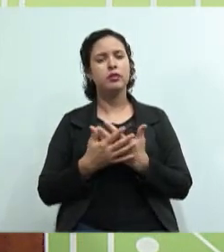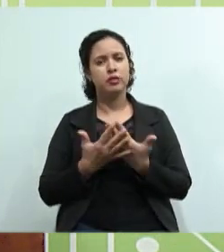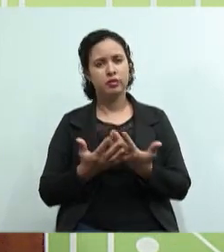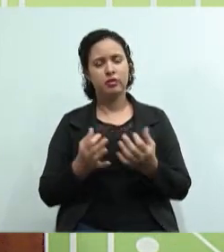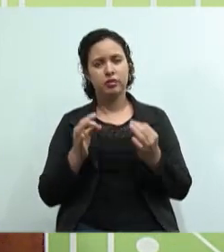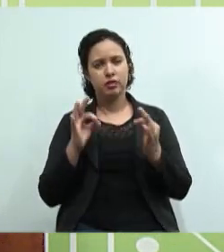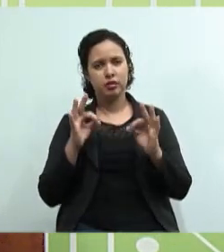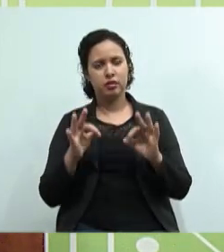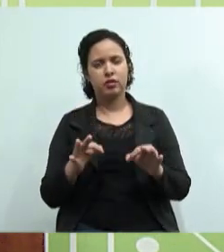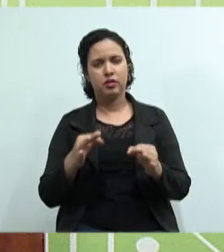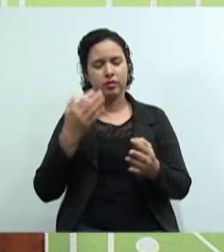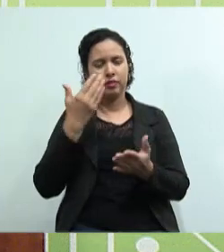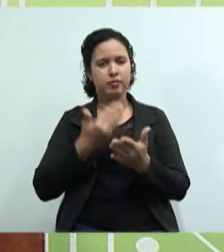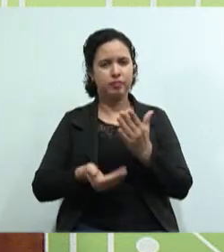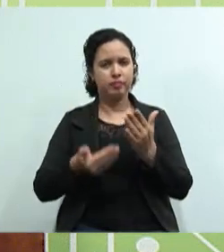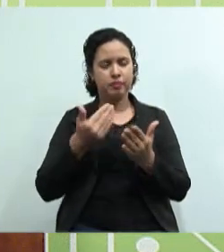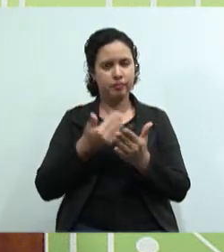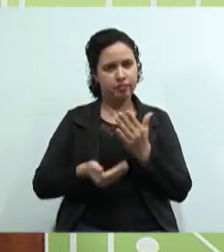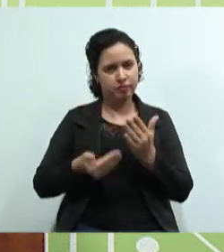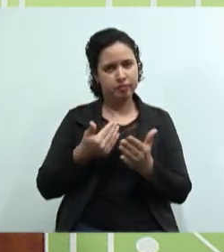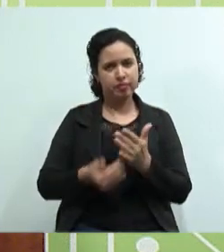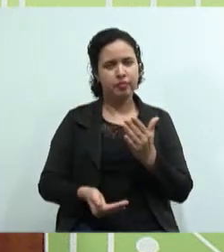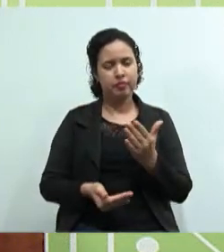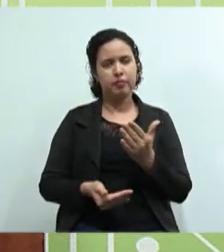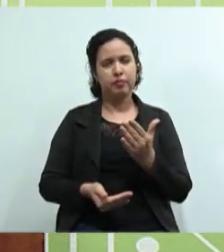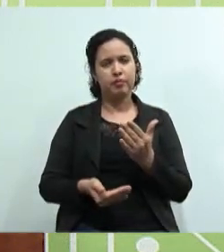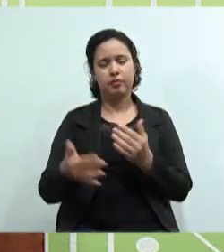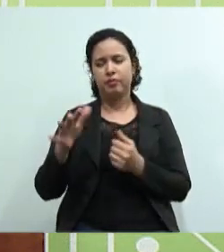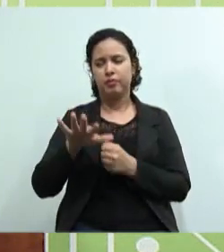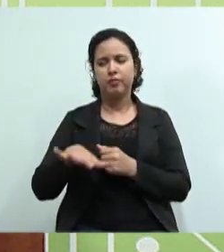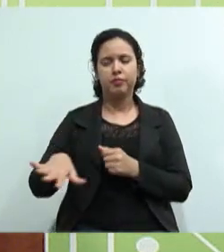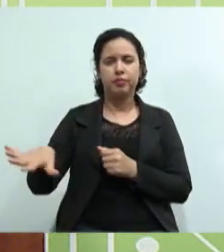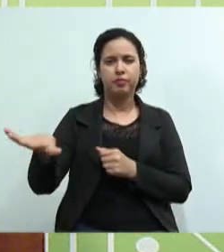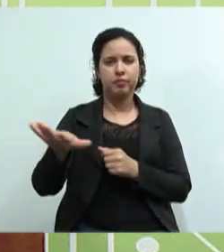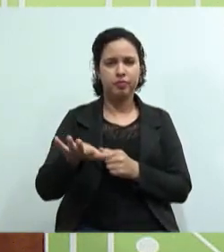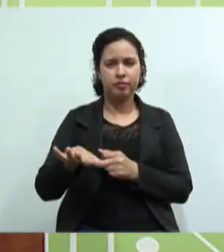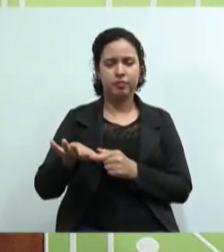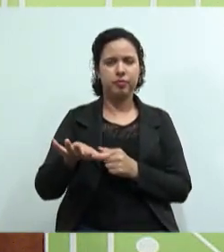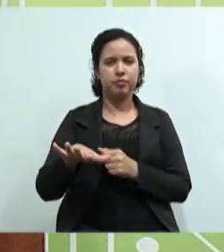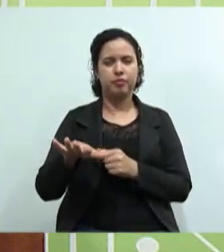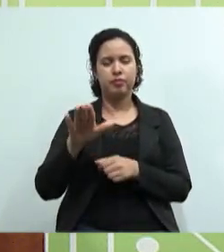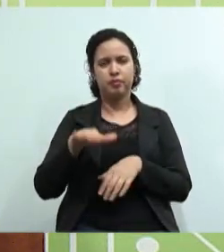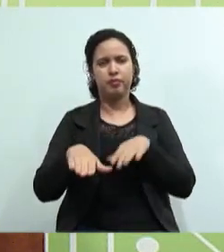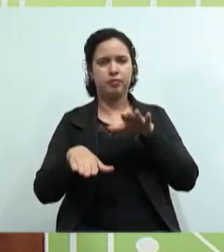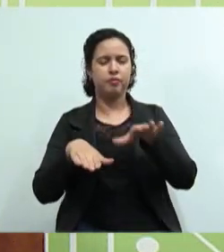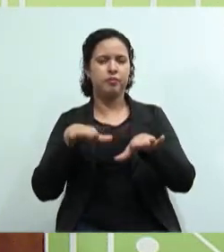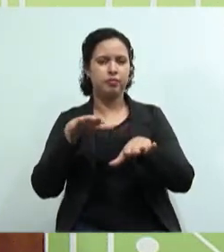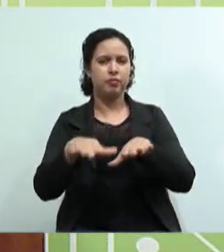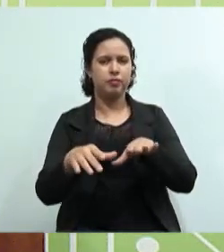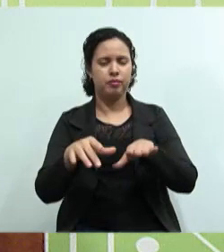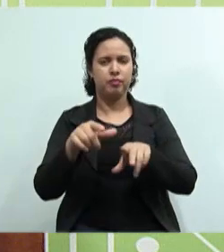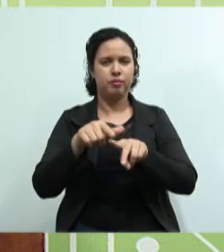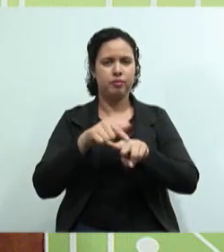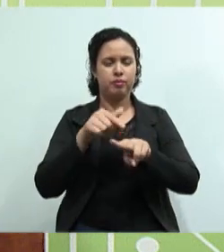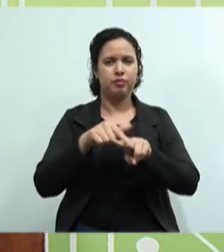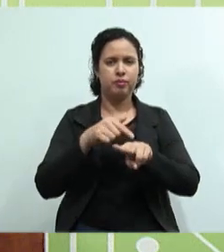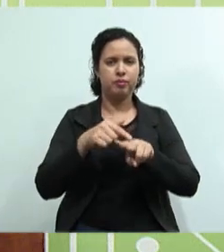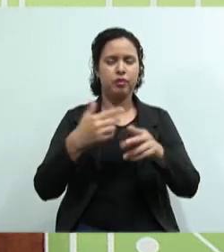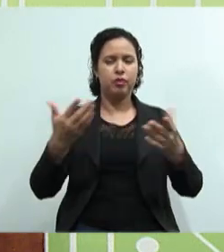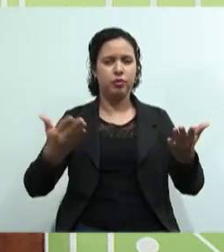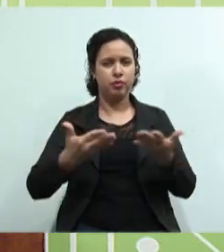certeza iam perdendo aos poucos mercado e a sandália havaiana, que hoje é tão famosa, não